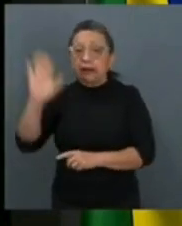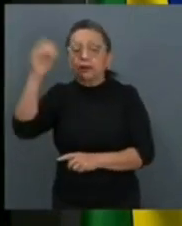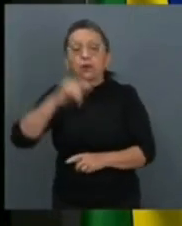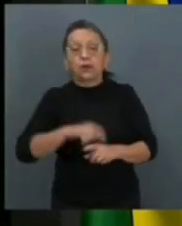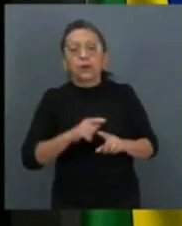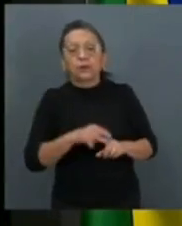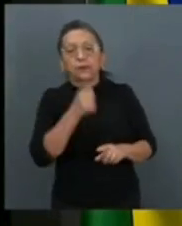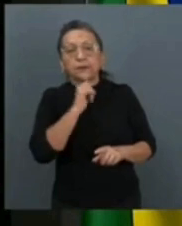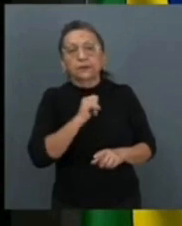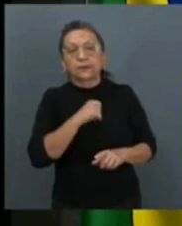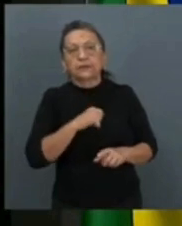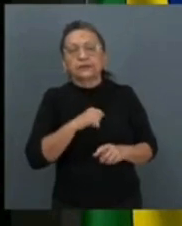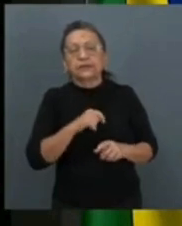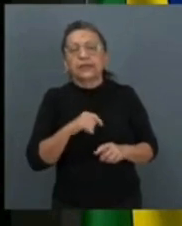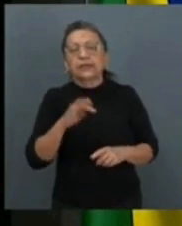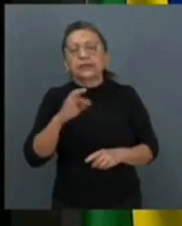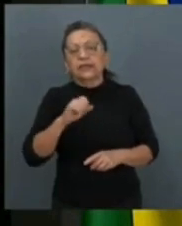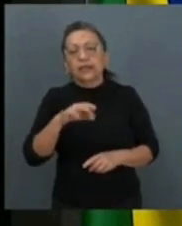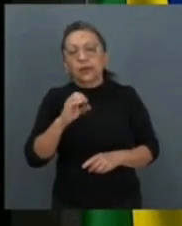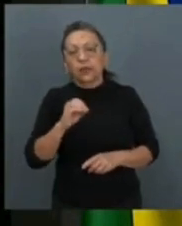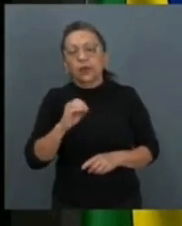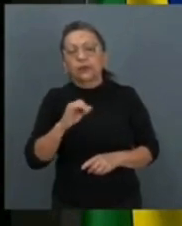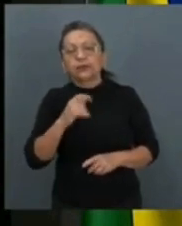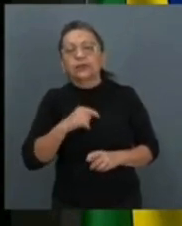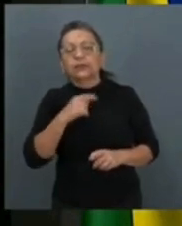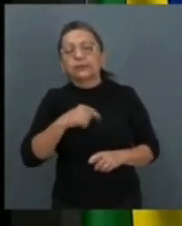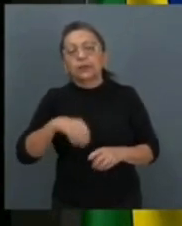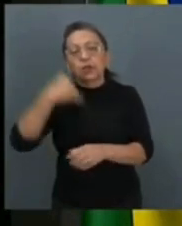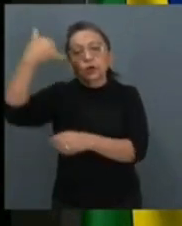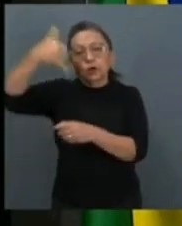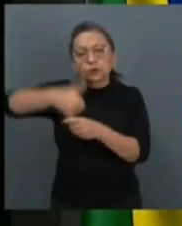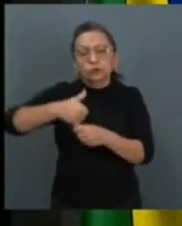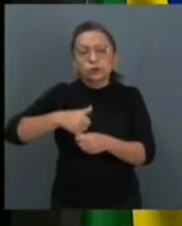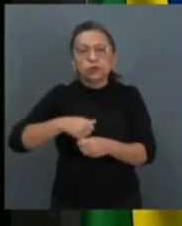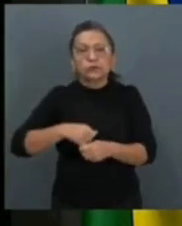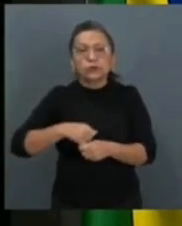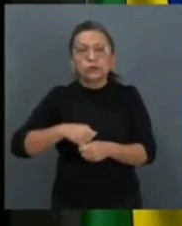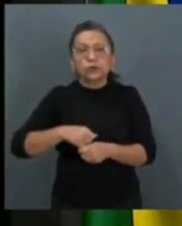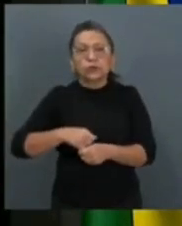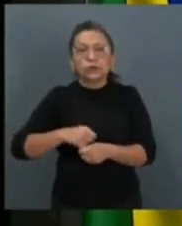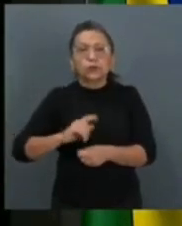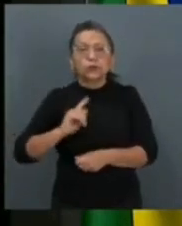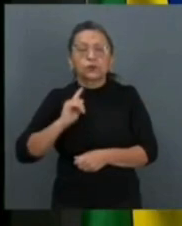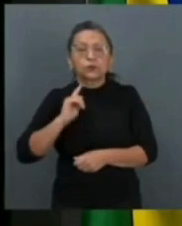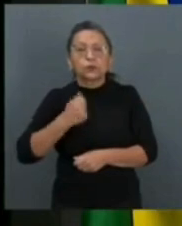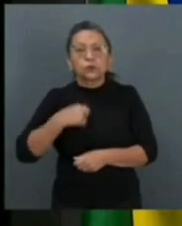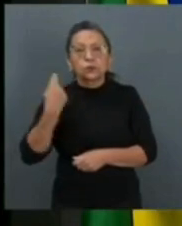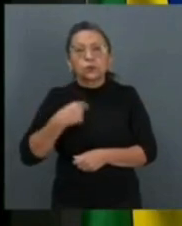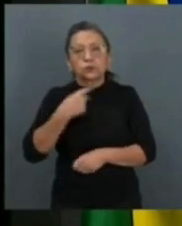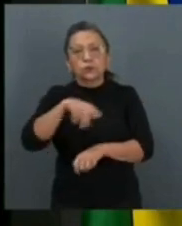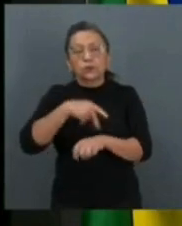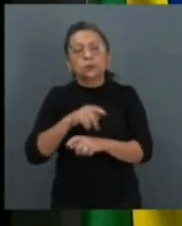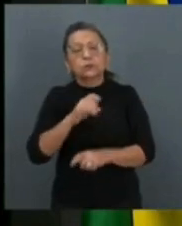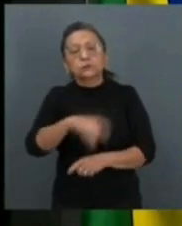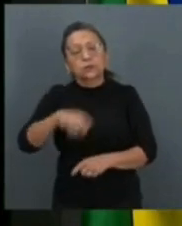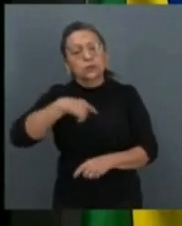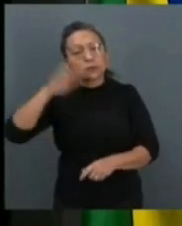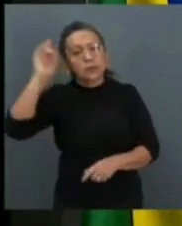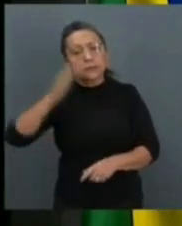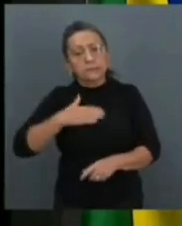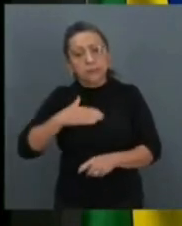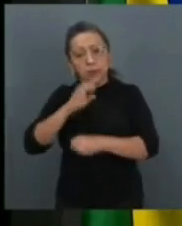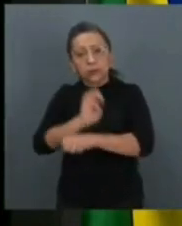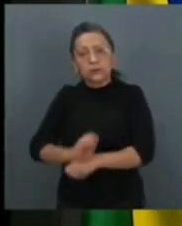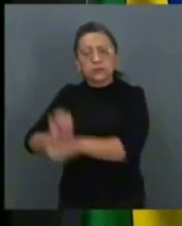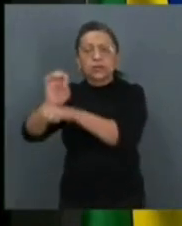caso das termoelétricas e combustível fóssil no nosso país. Só para se ter uma ideia, no meu estado,